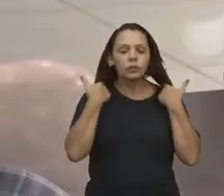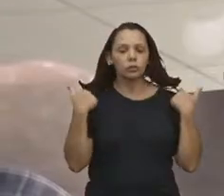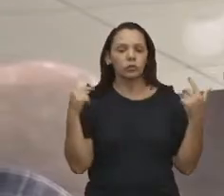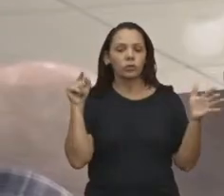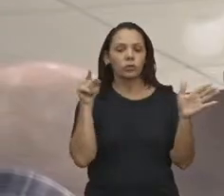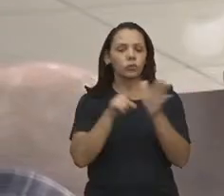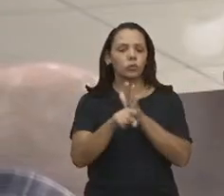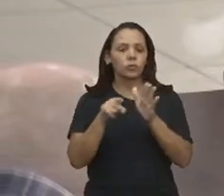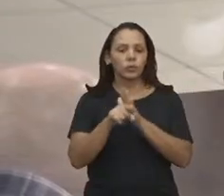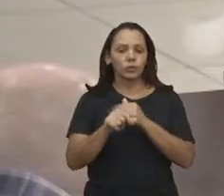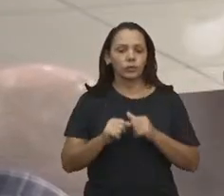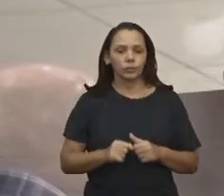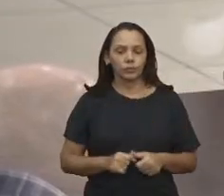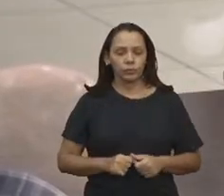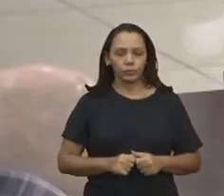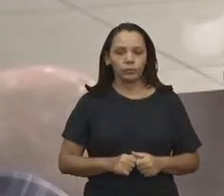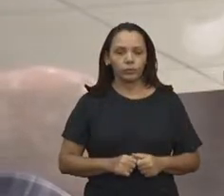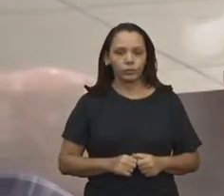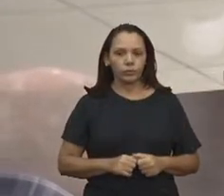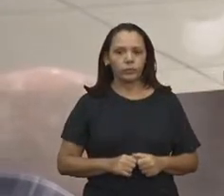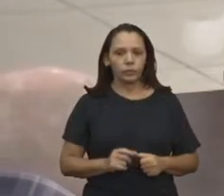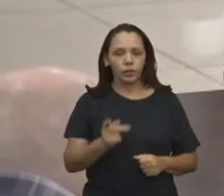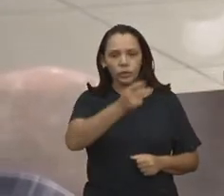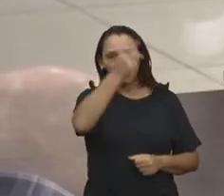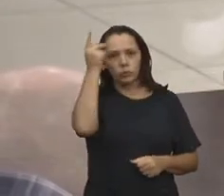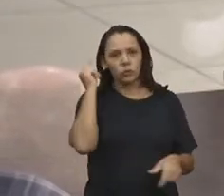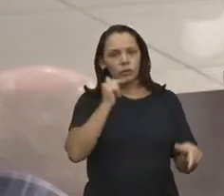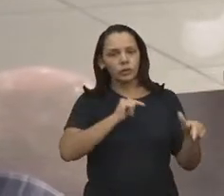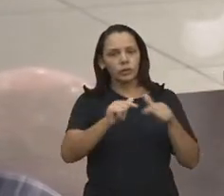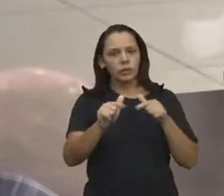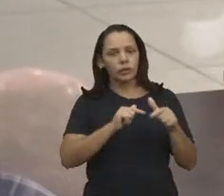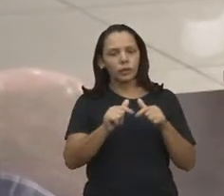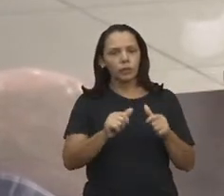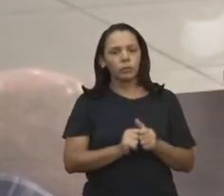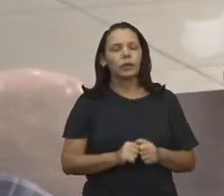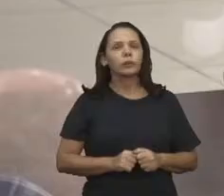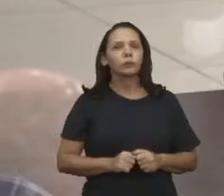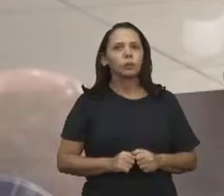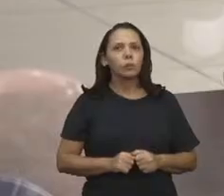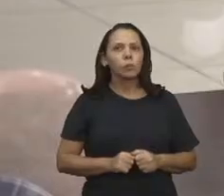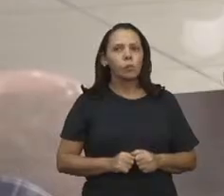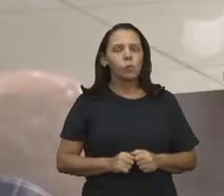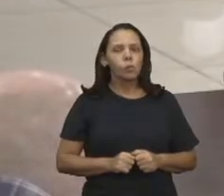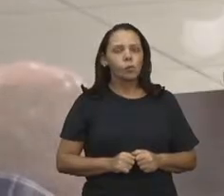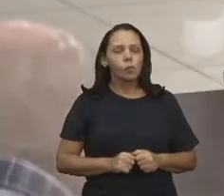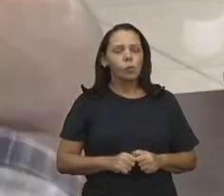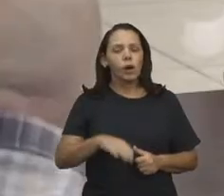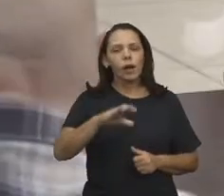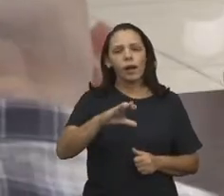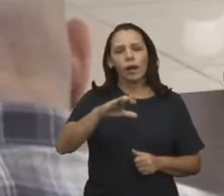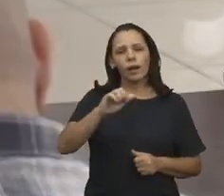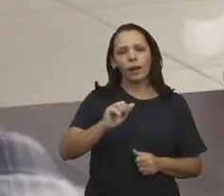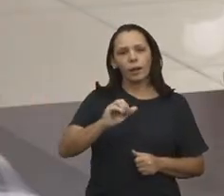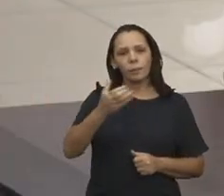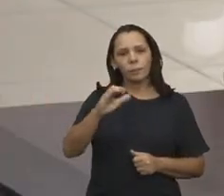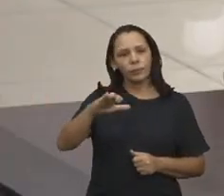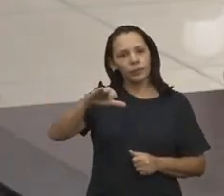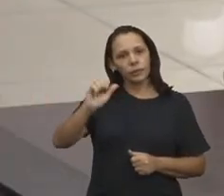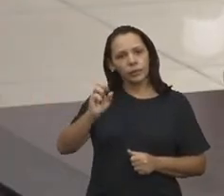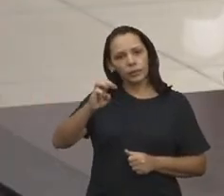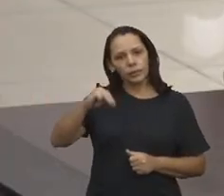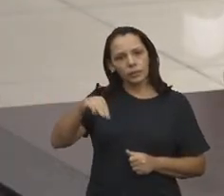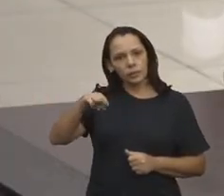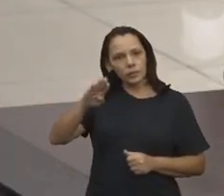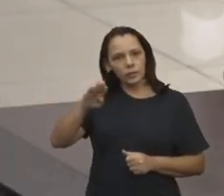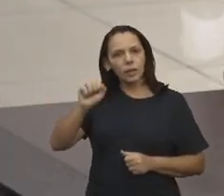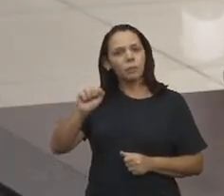descartado. As pessoas que trabalham com caçamba, onde é que elas descartam os resíduos de construção? Porque